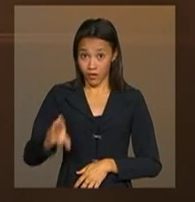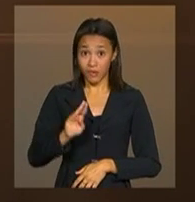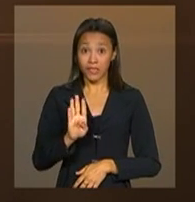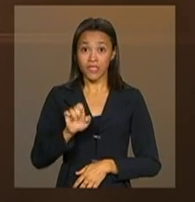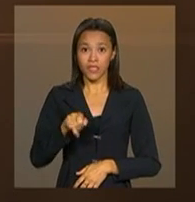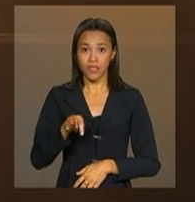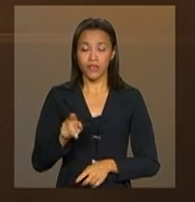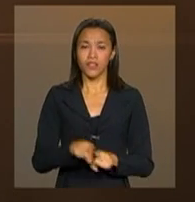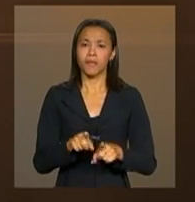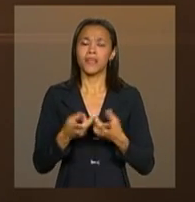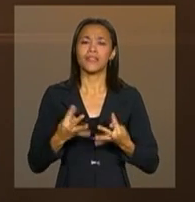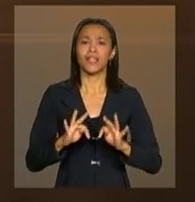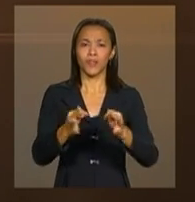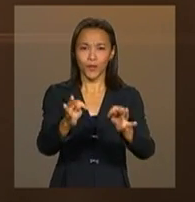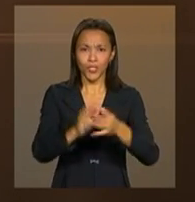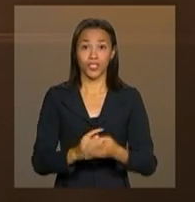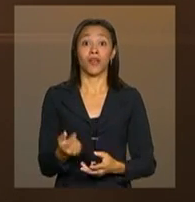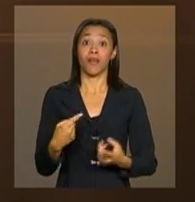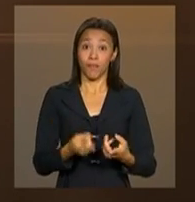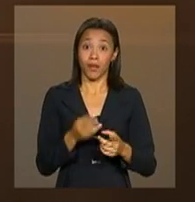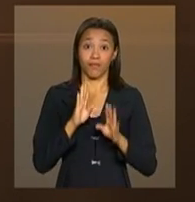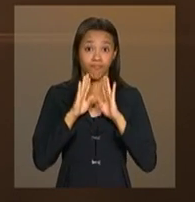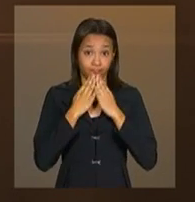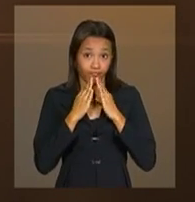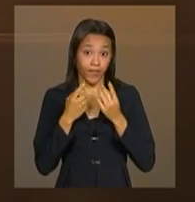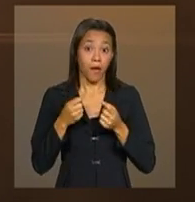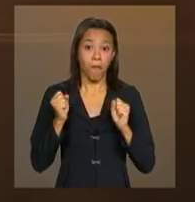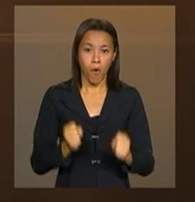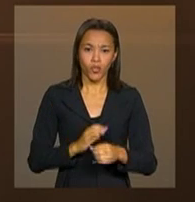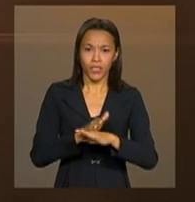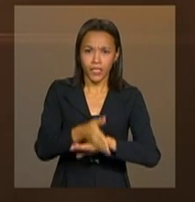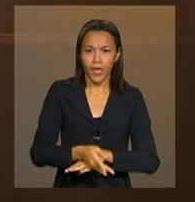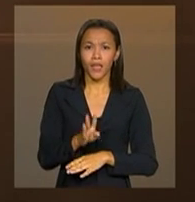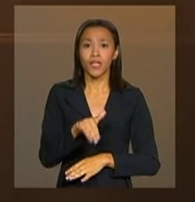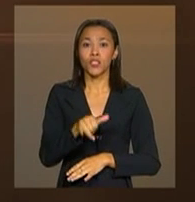Ciência e Tecnologia pelas redes sociais. Acesse